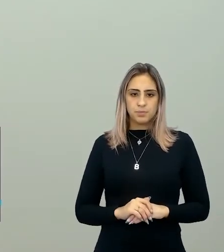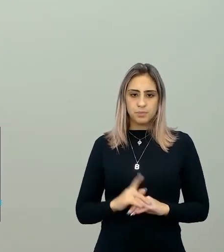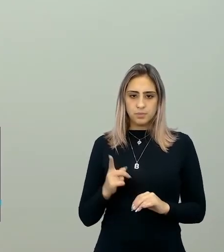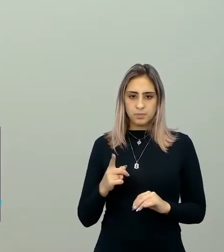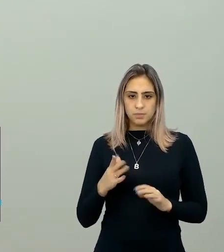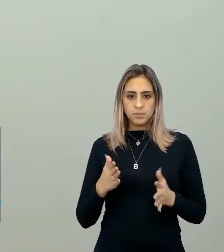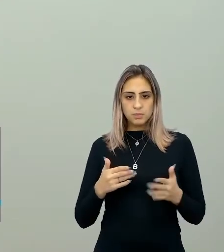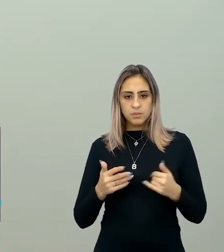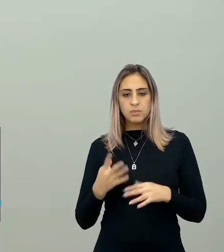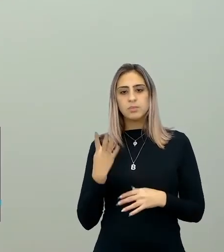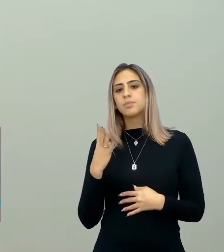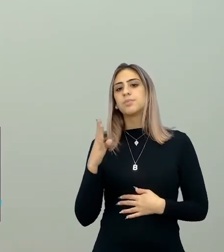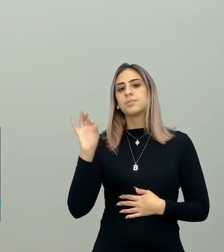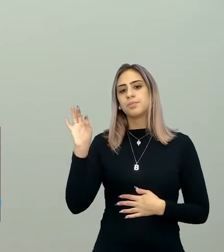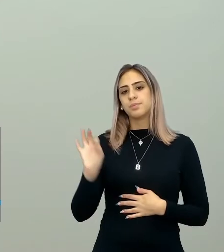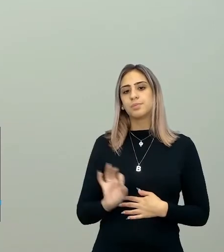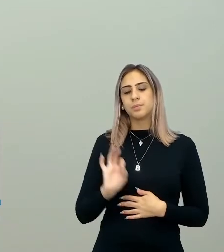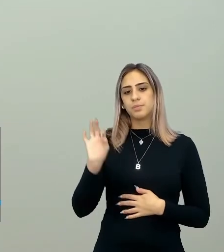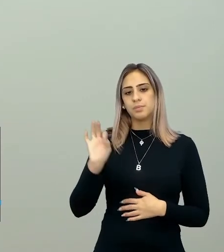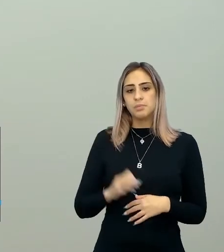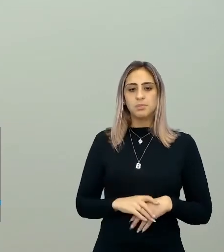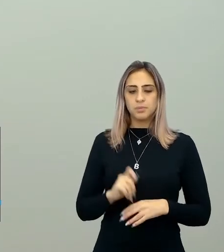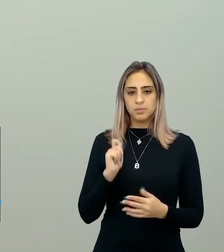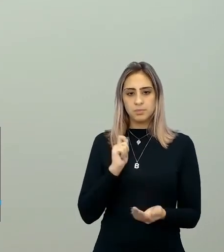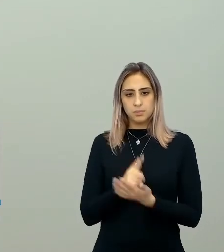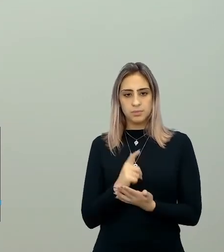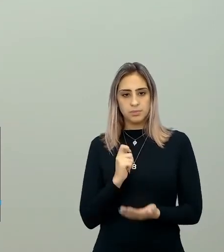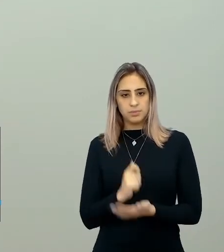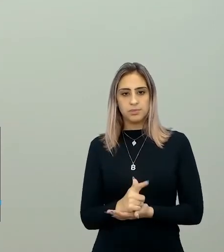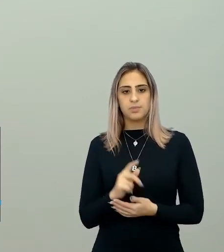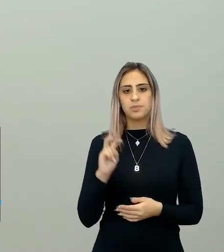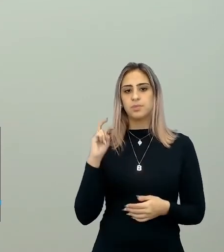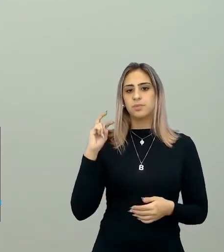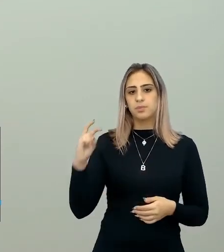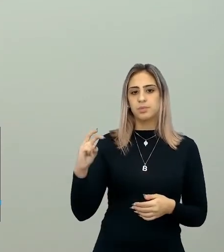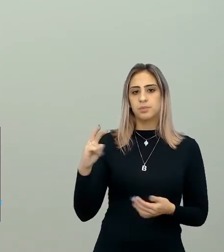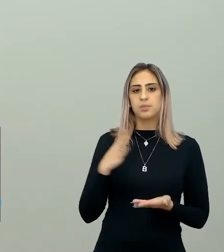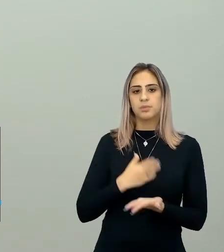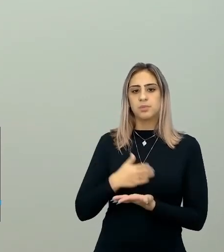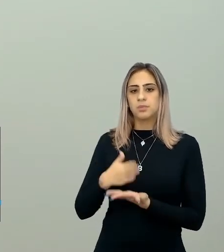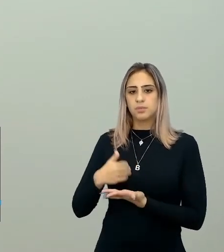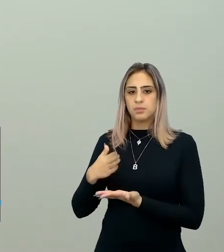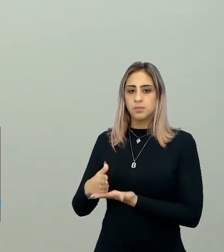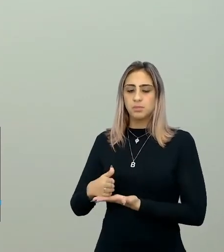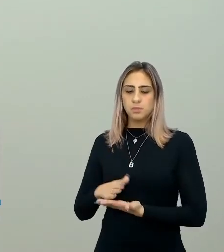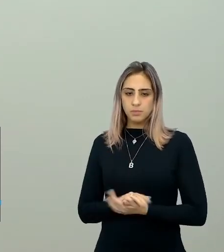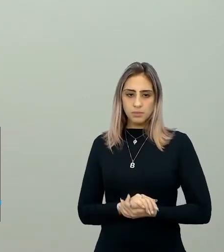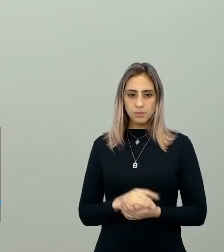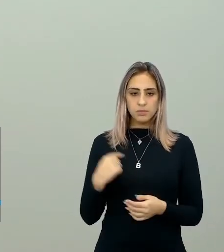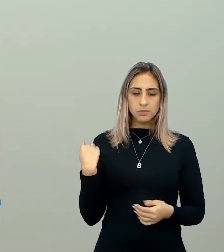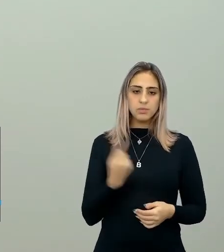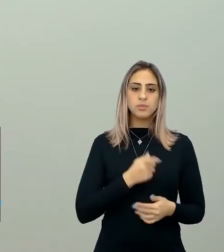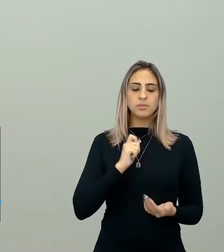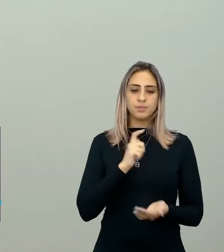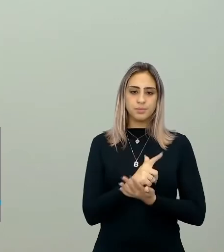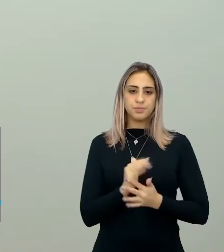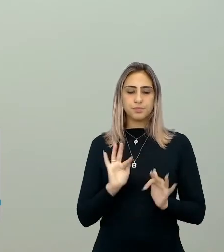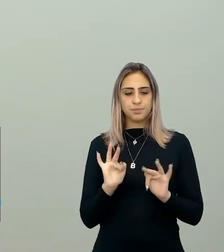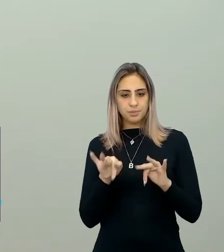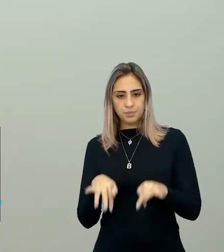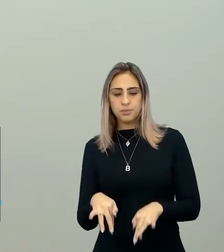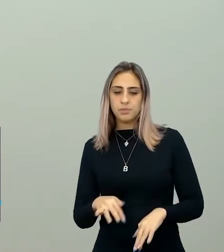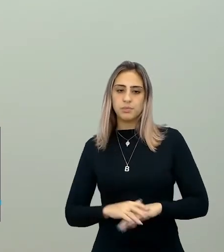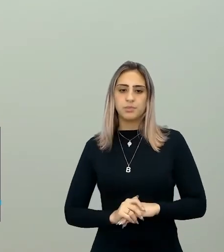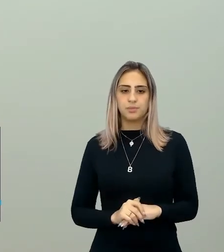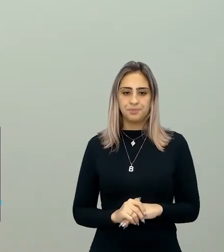taxa de 4%, pagando aí 5 parcelas, nós vamos pagar no